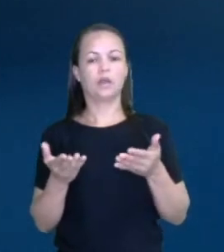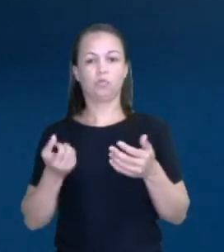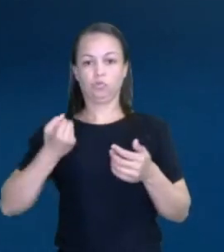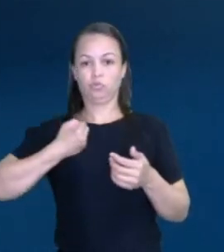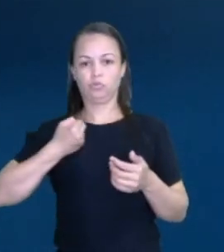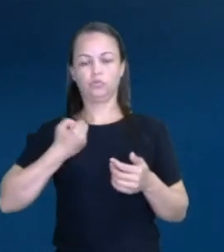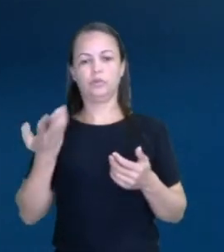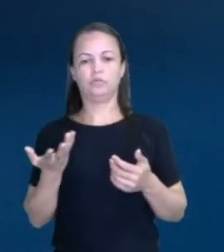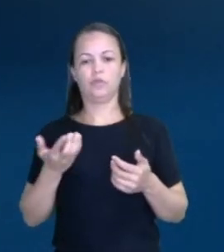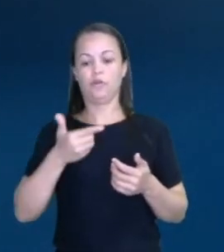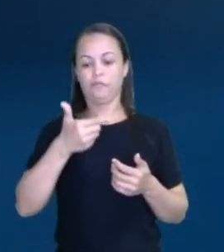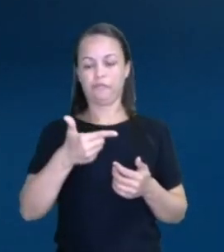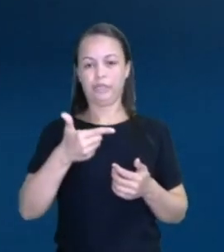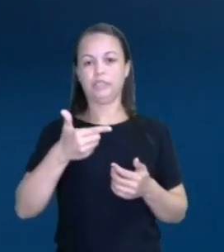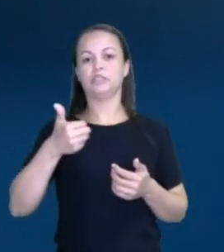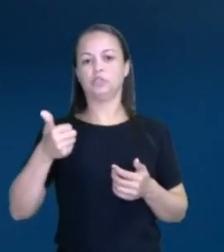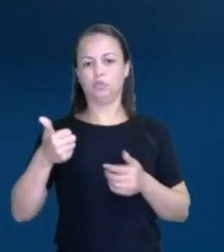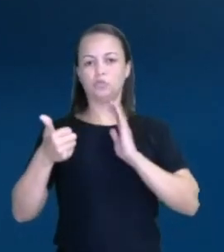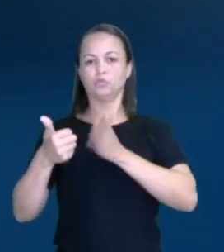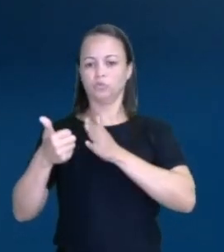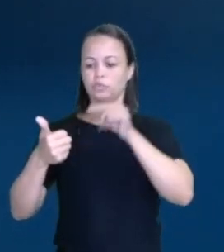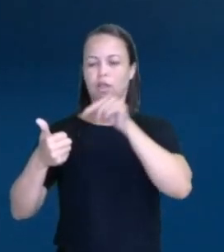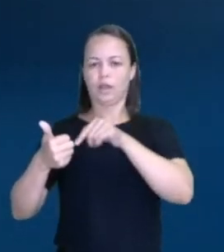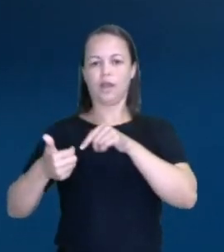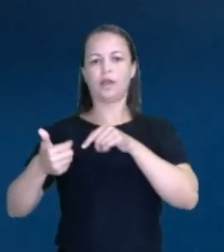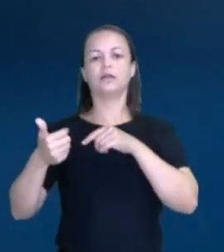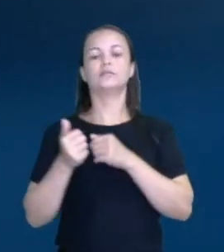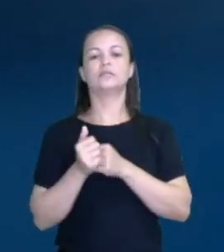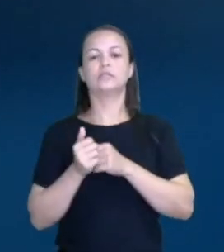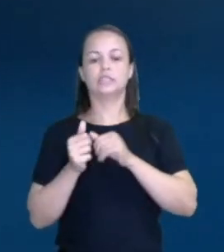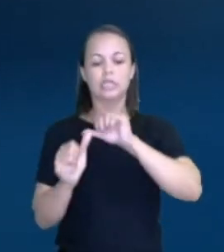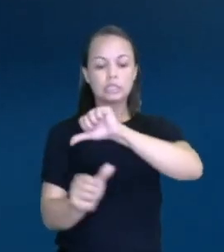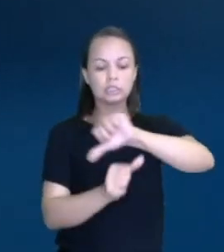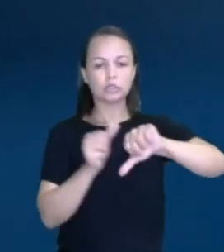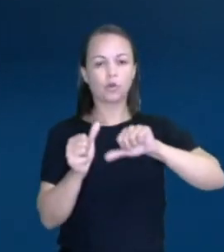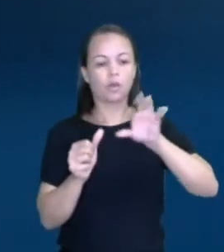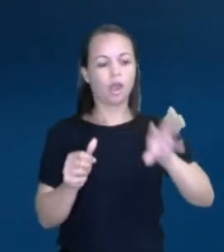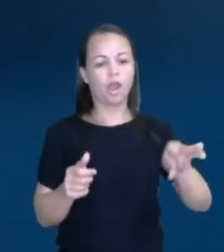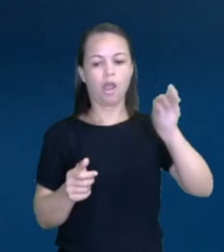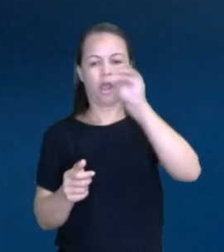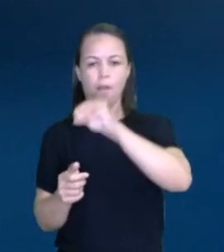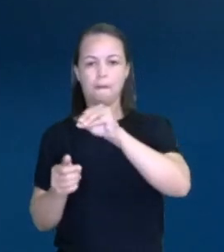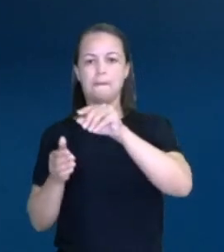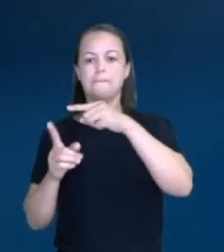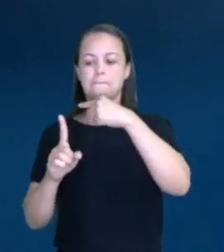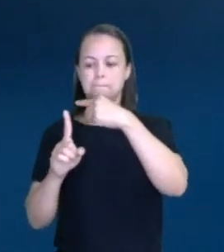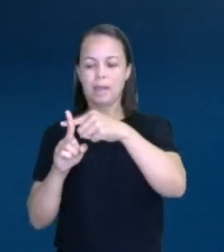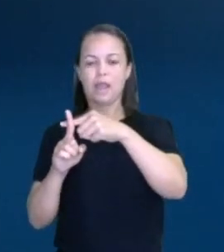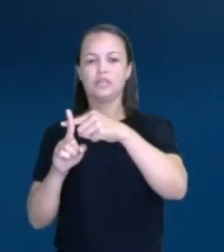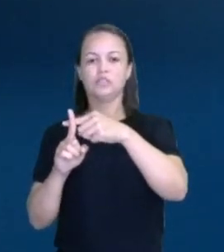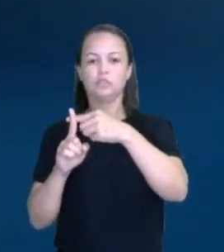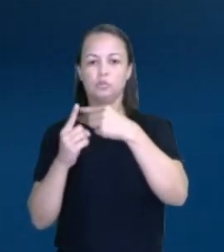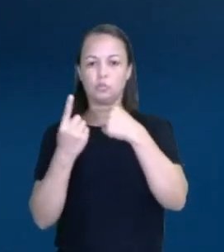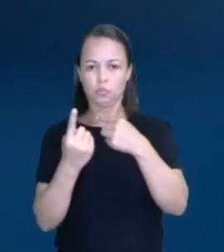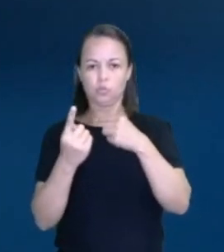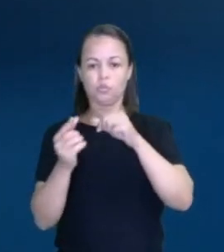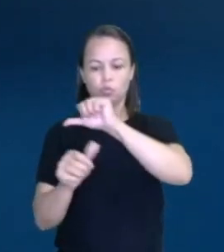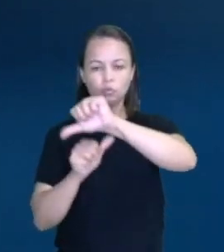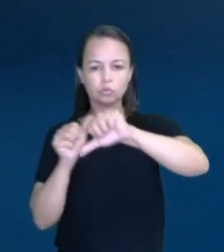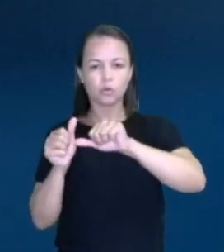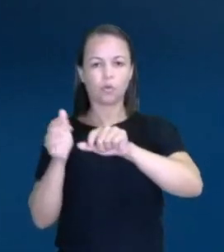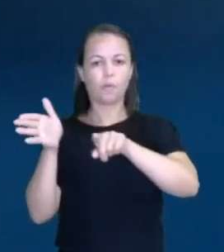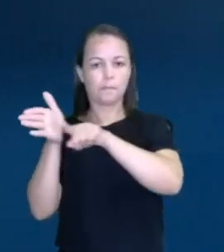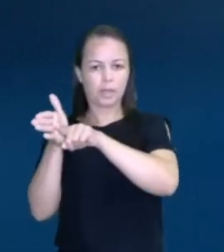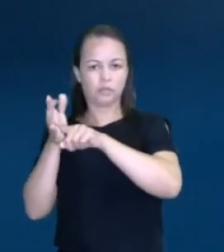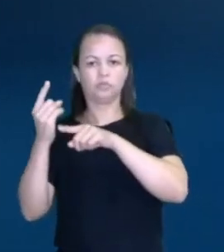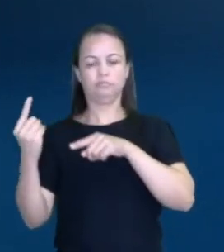números. 21 já está aqui. E quem troca? O mais 1, que passa para lá, menos 1.